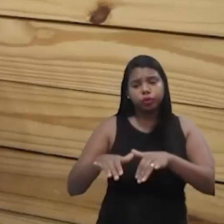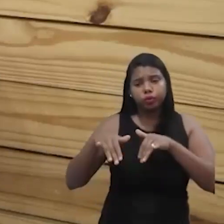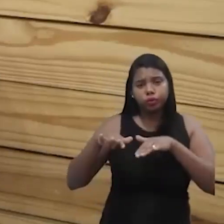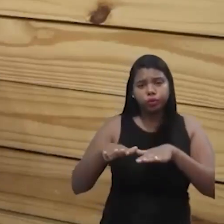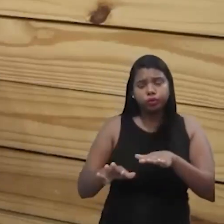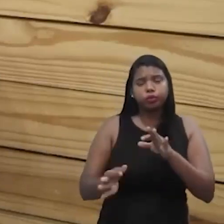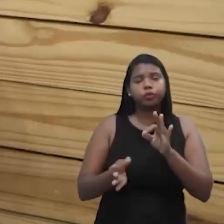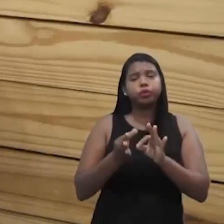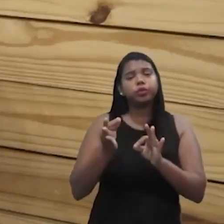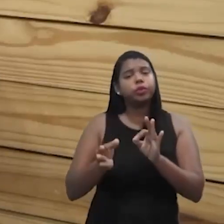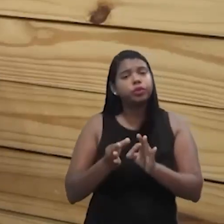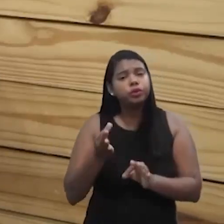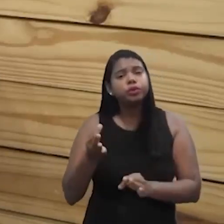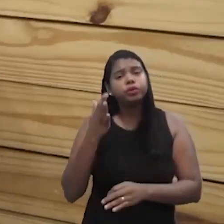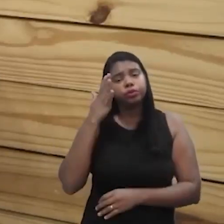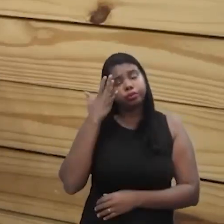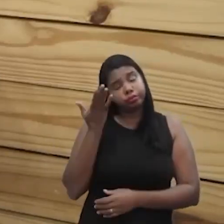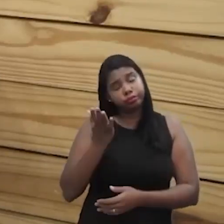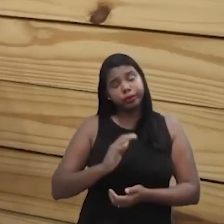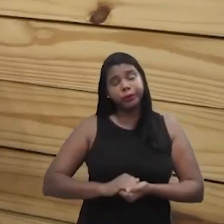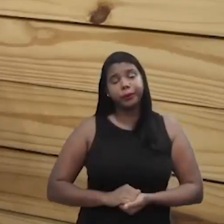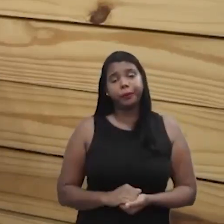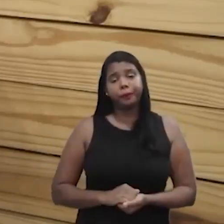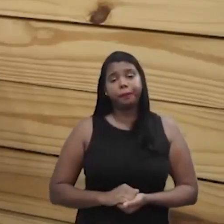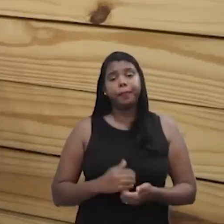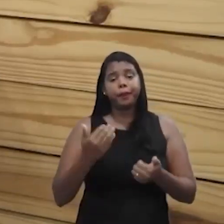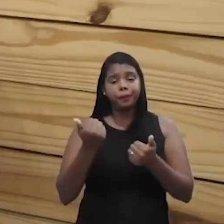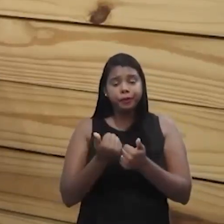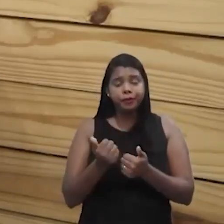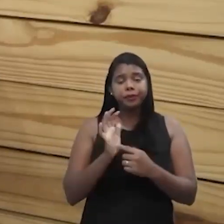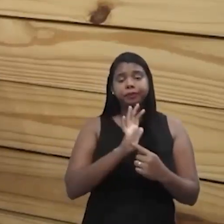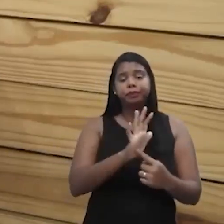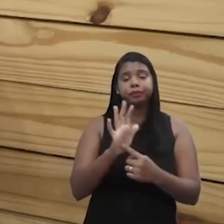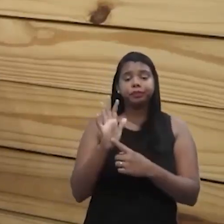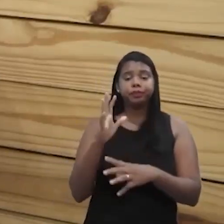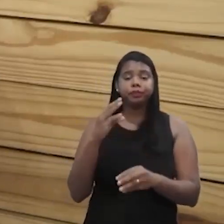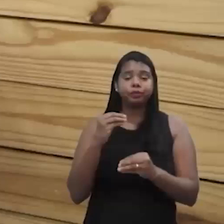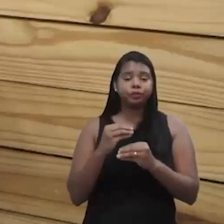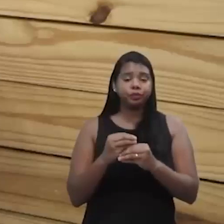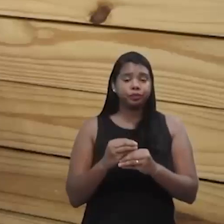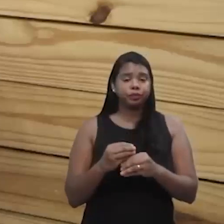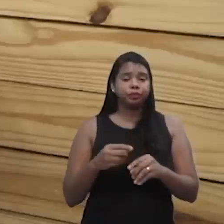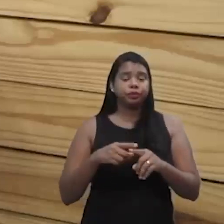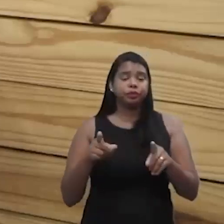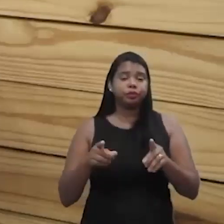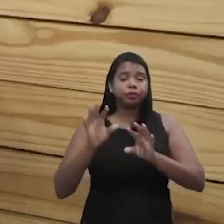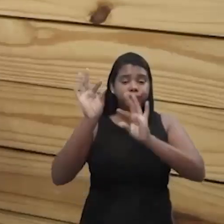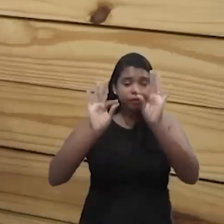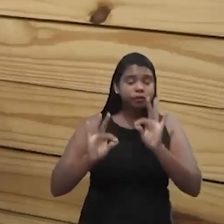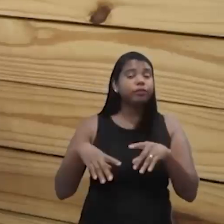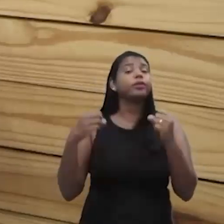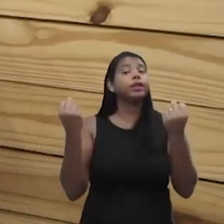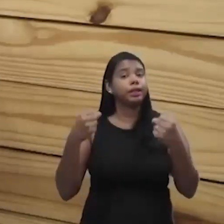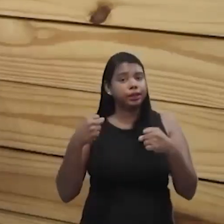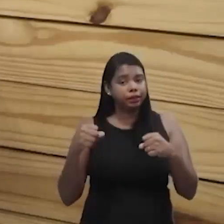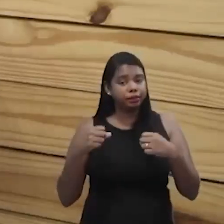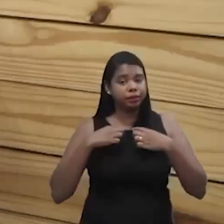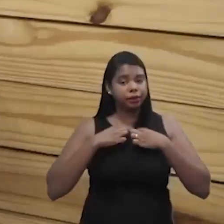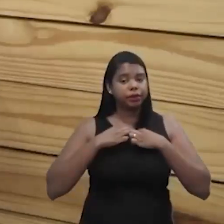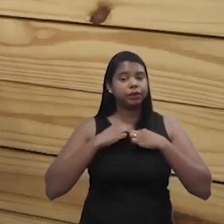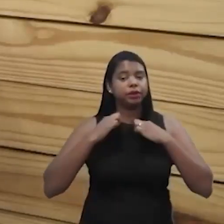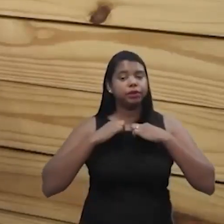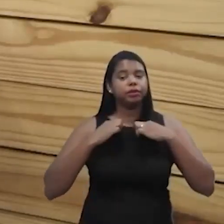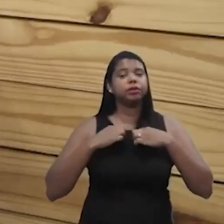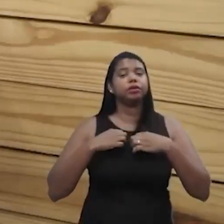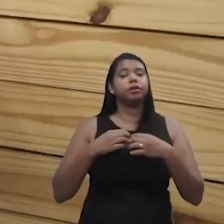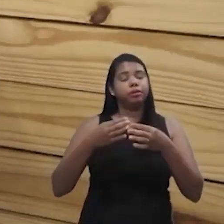do costureiro, da costureira, tá certo? Salvo em alguns casos mais específicos em que você precisa de um